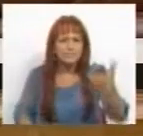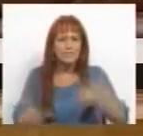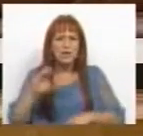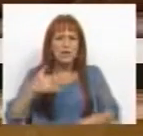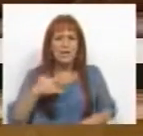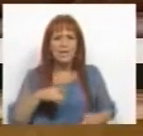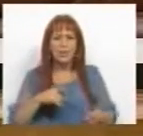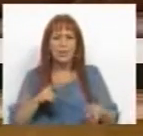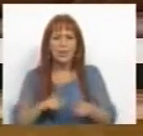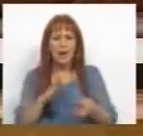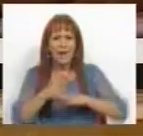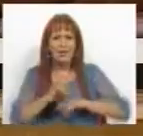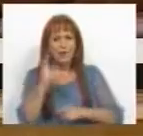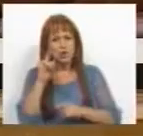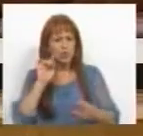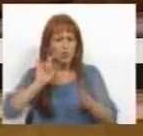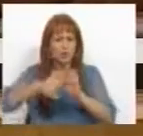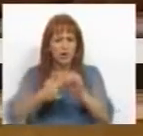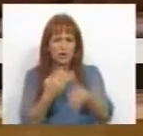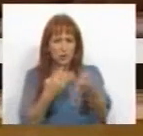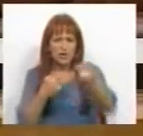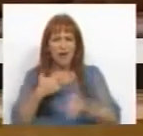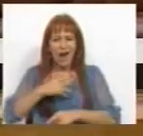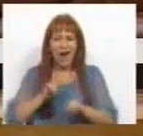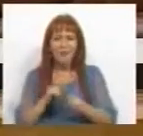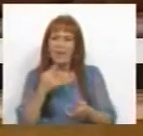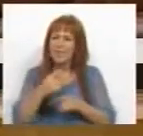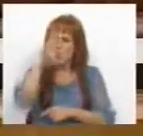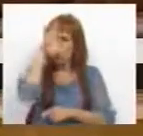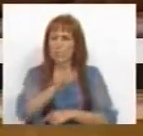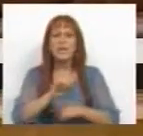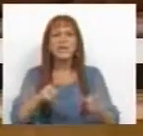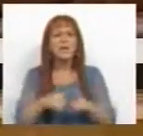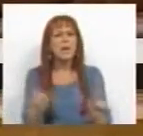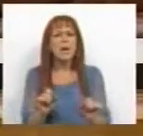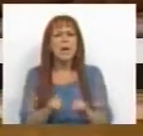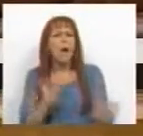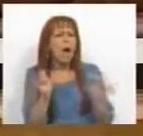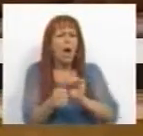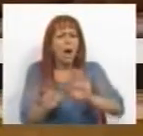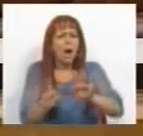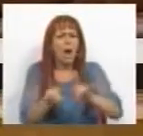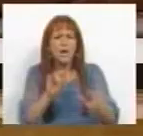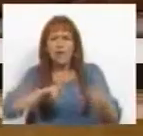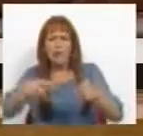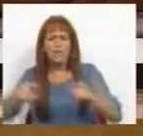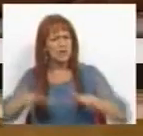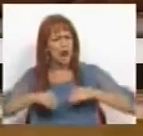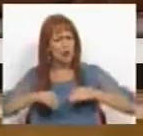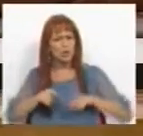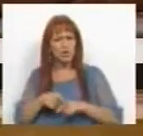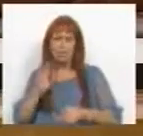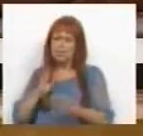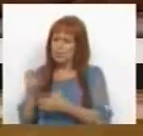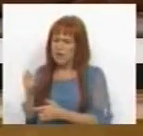o CDS, através de um dos seus projetos, pretende recomendar ao Governo que não inverta as reformas adotadas